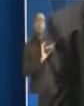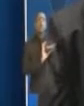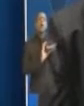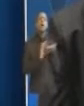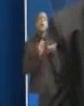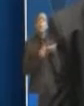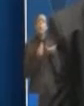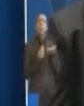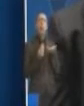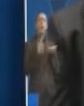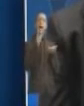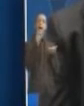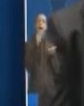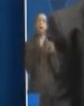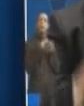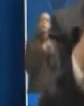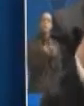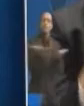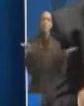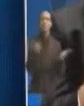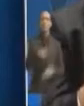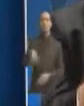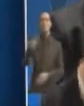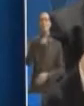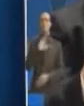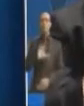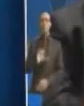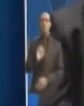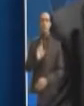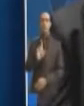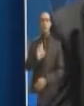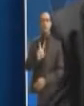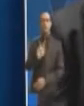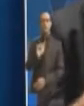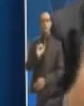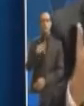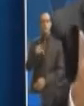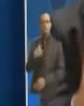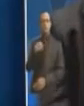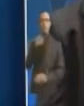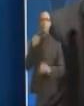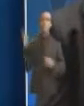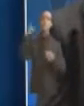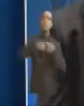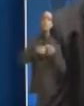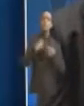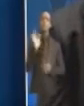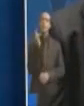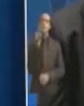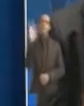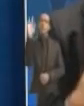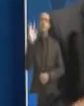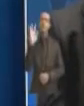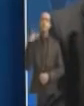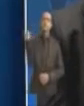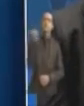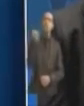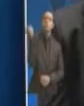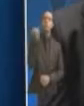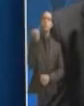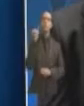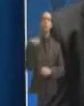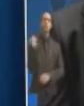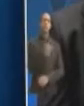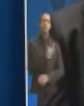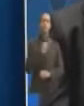vigoroso programa Água para Todos. E a Codevasf, órgão do governo federal, é uma grande conquista do nosso Estado, que eu tive a